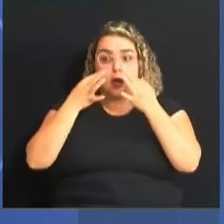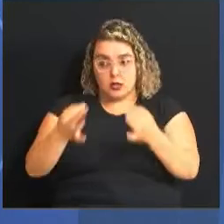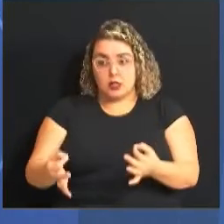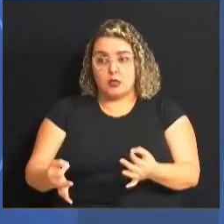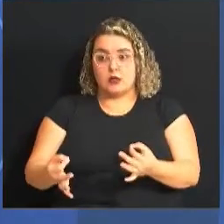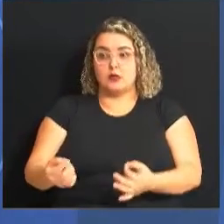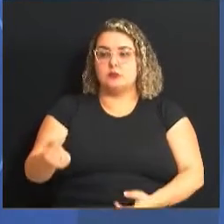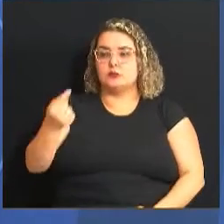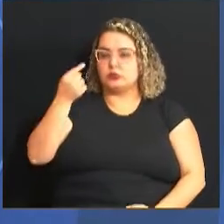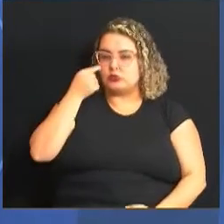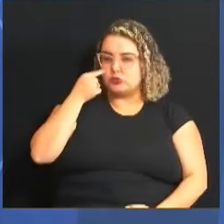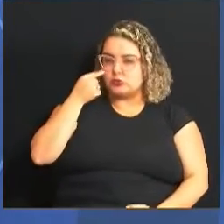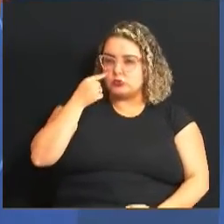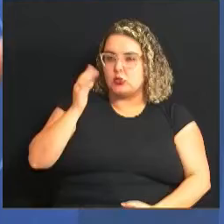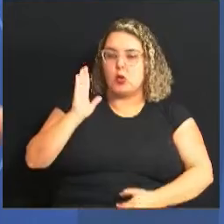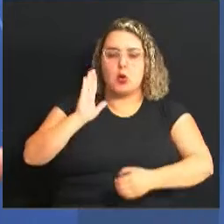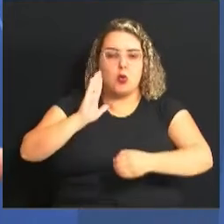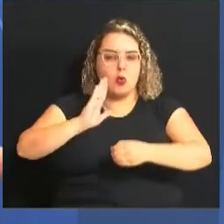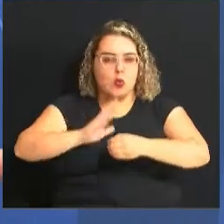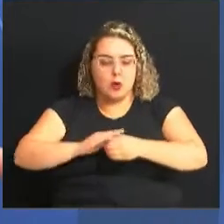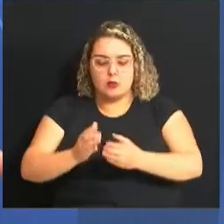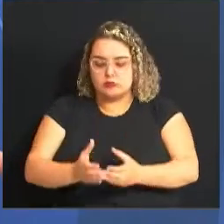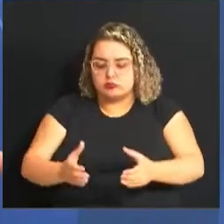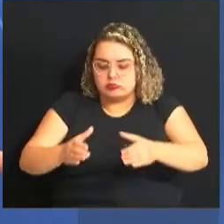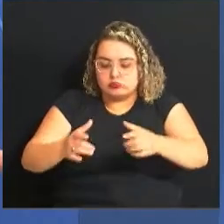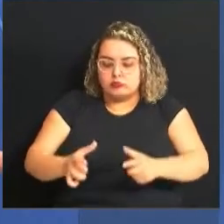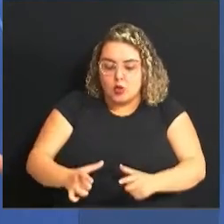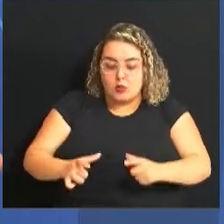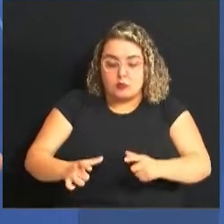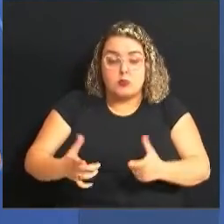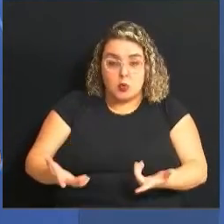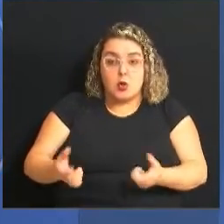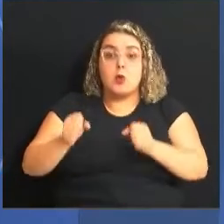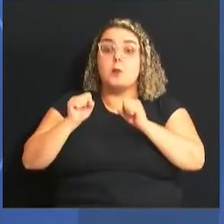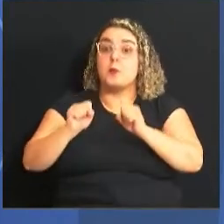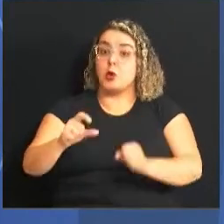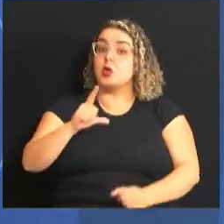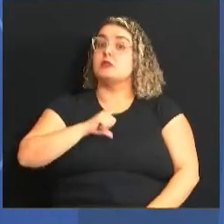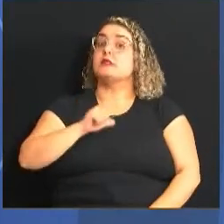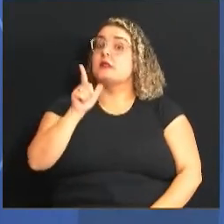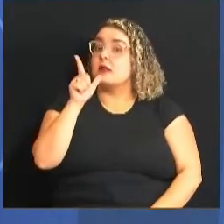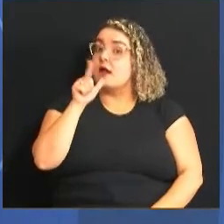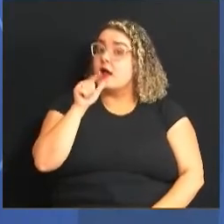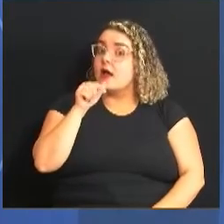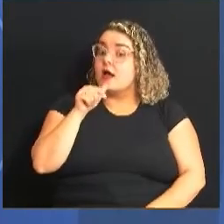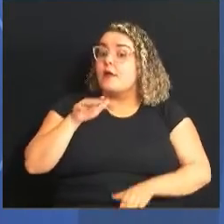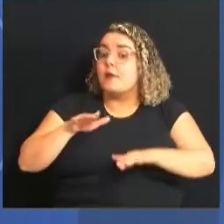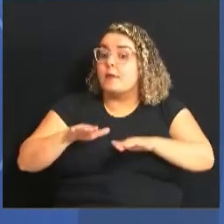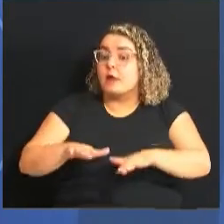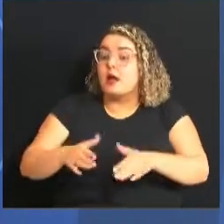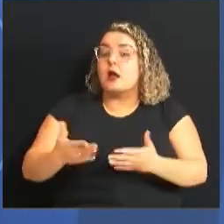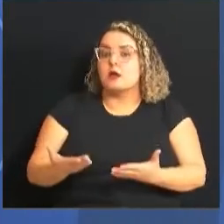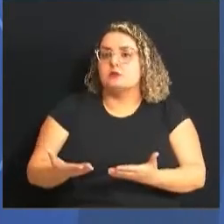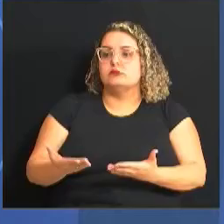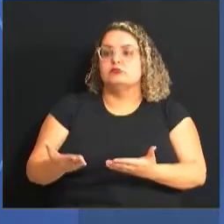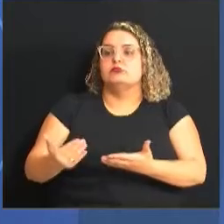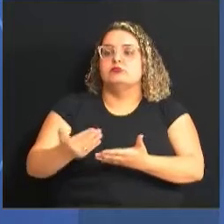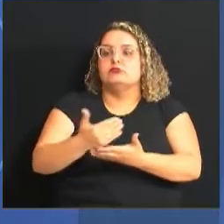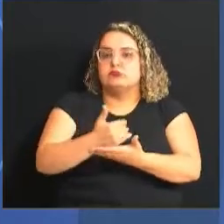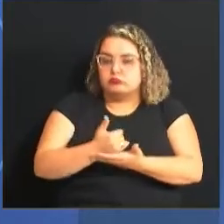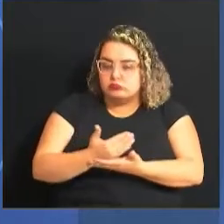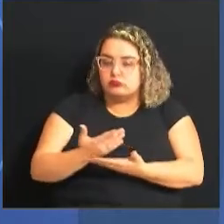olhe aí o vaso, olhe qualquer utensílio que possa estar fazendo esse acúmulo de água,